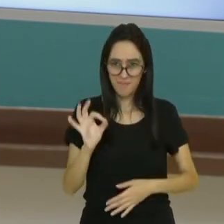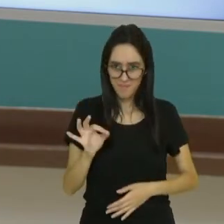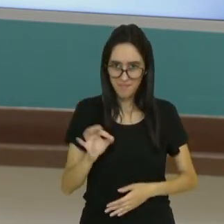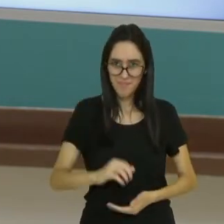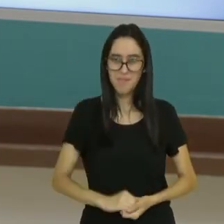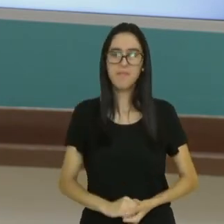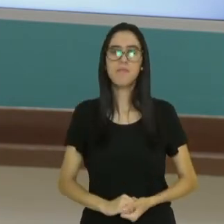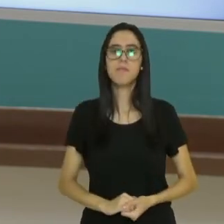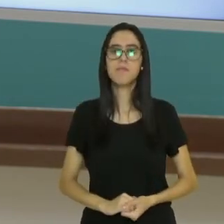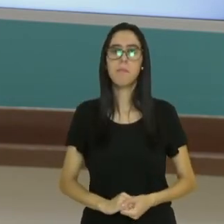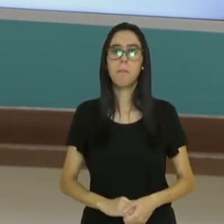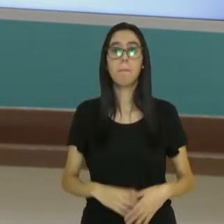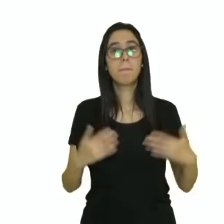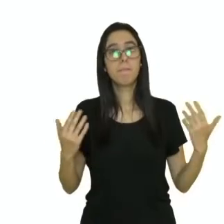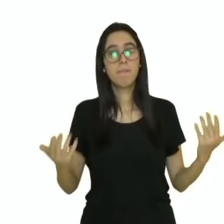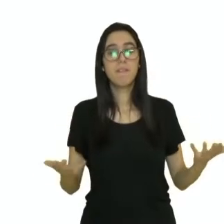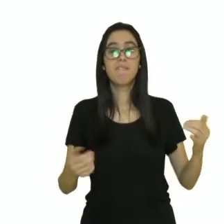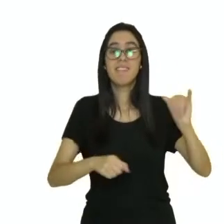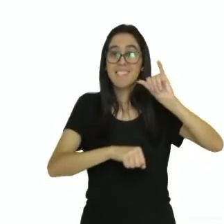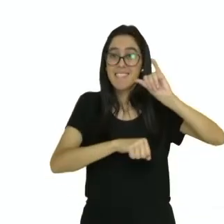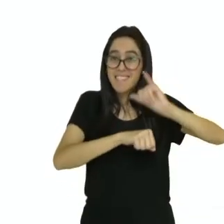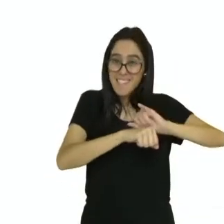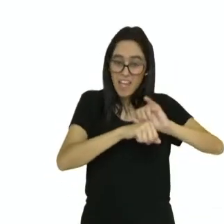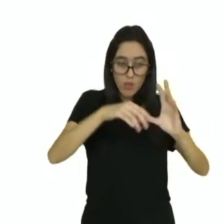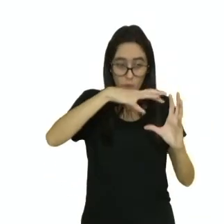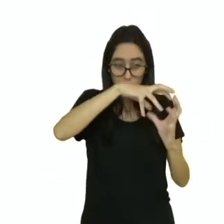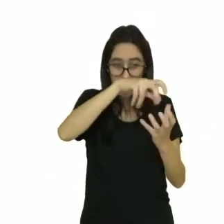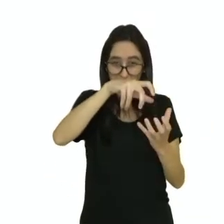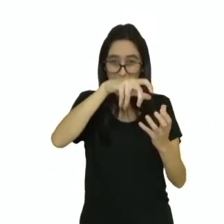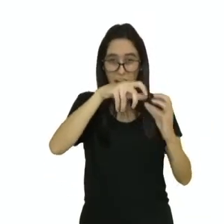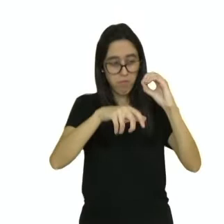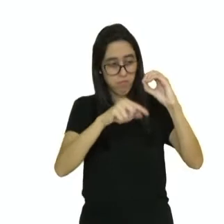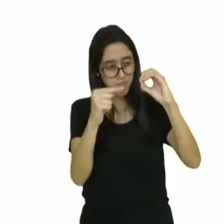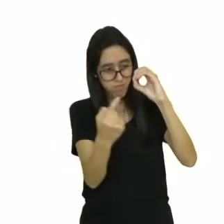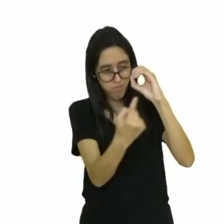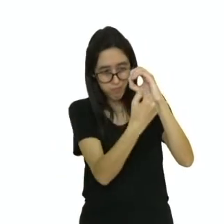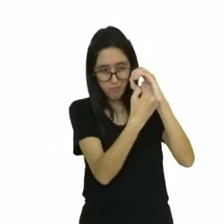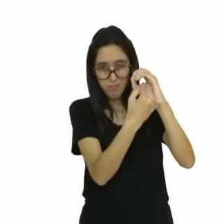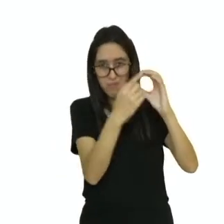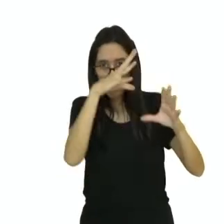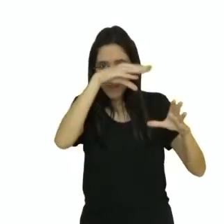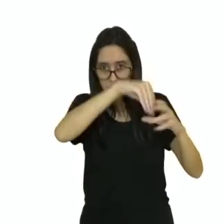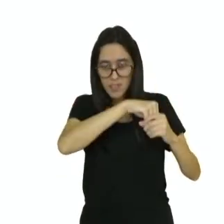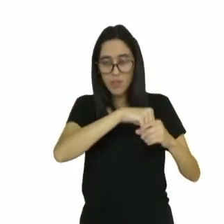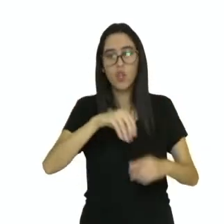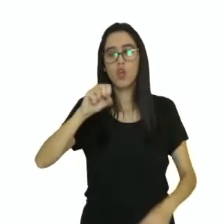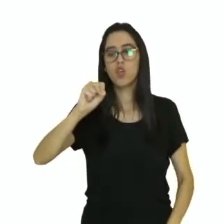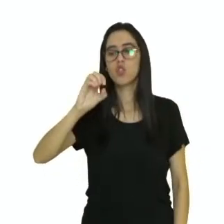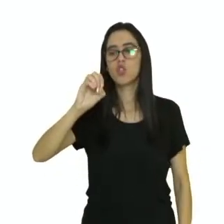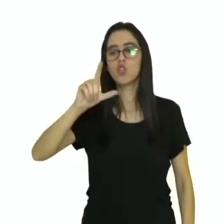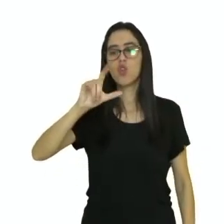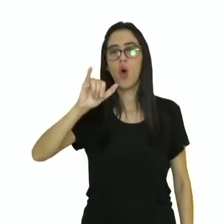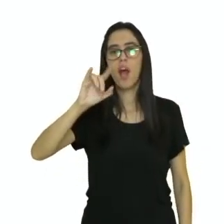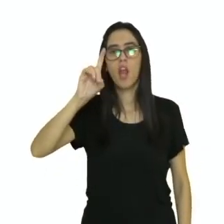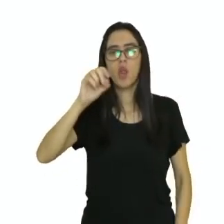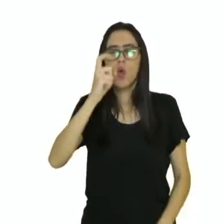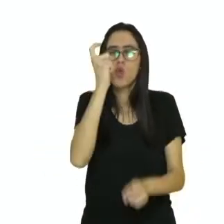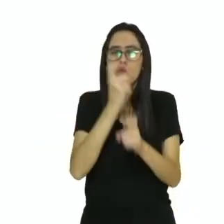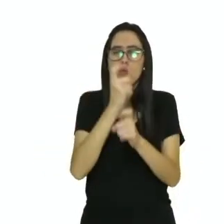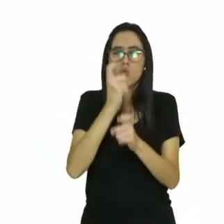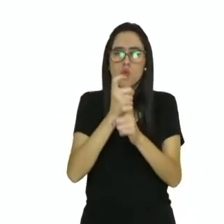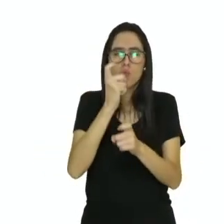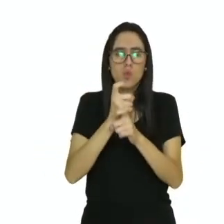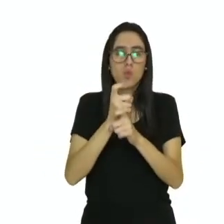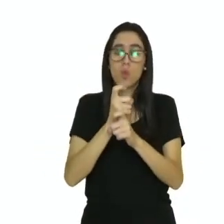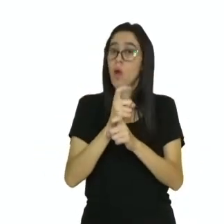distribuindo. Então, o centro da Terra é sólido, isso mesmo, ele não é composto por magma.